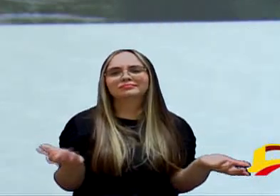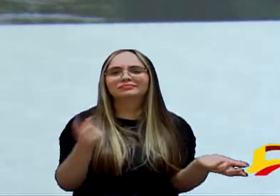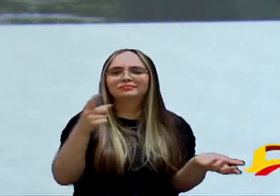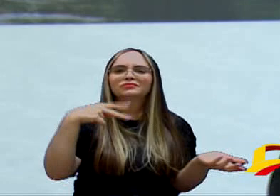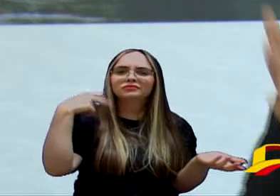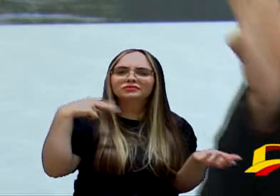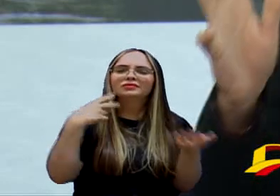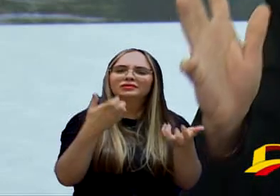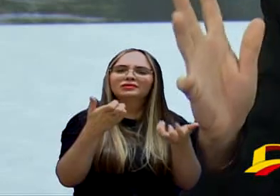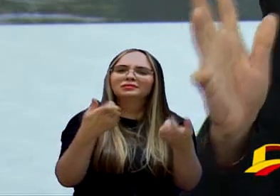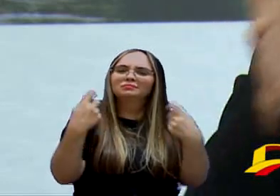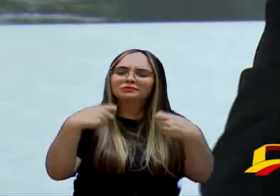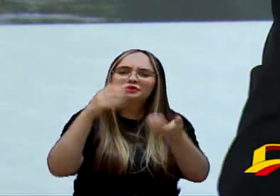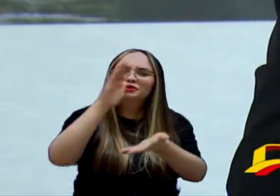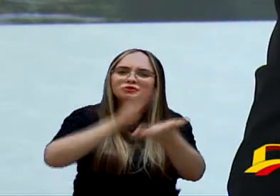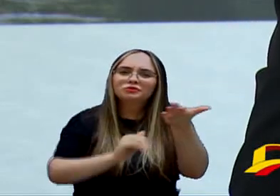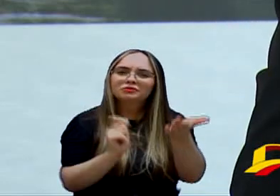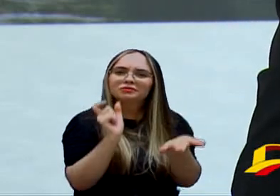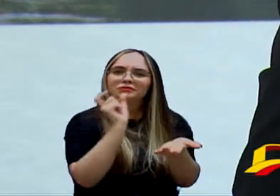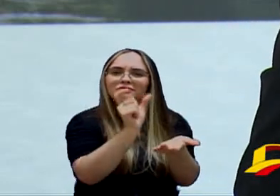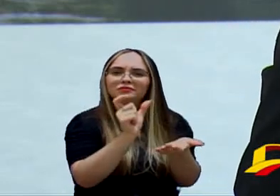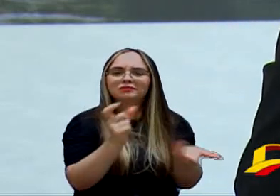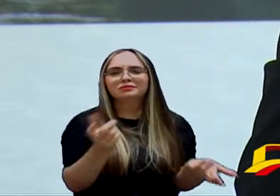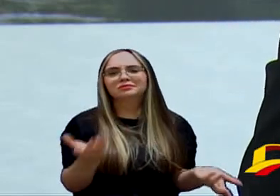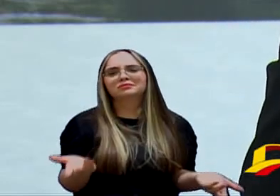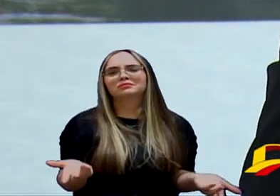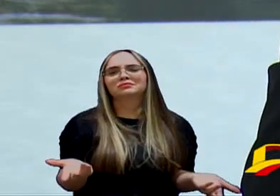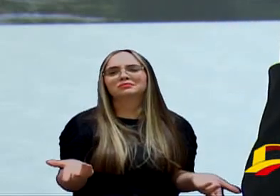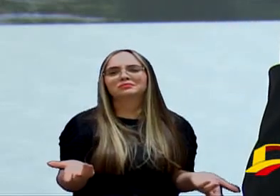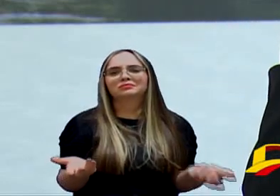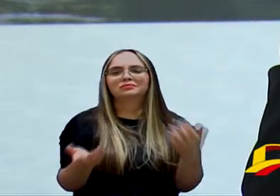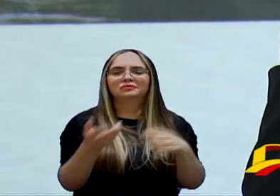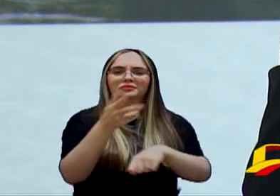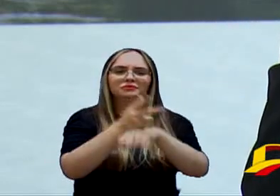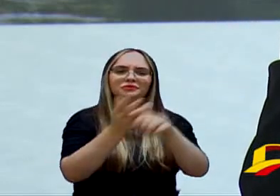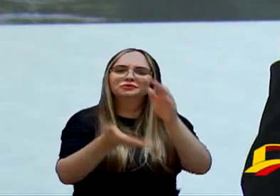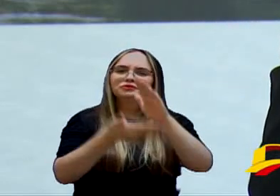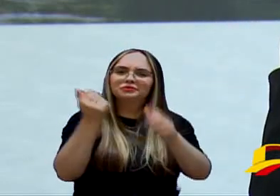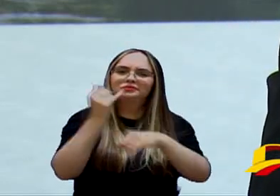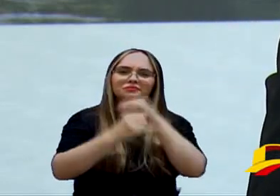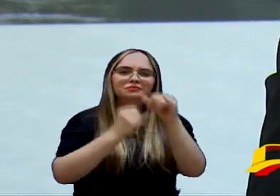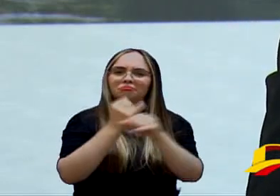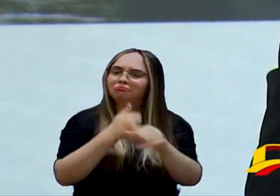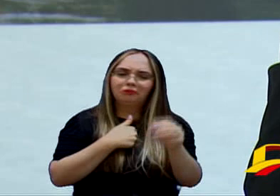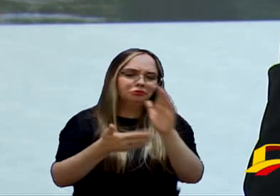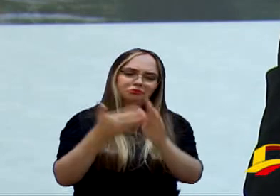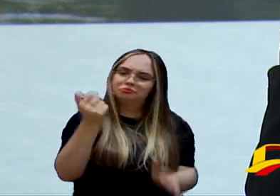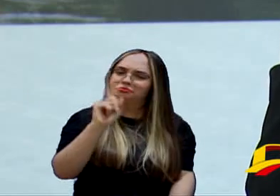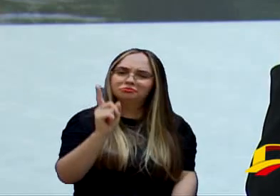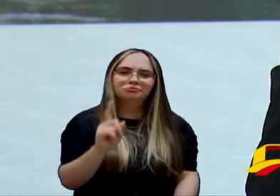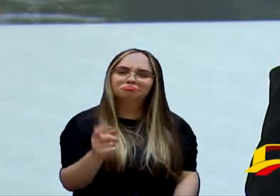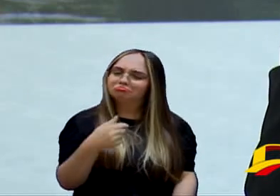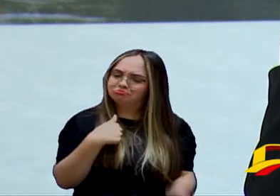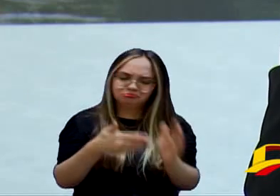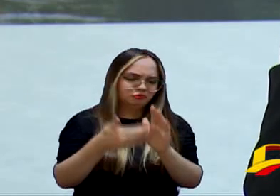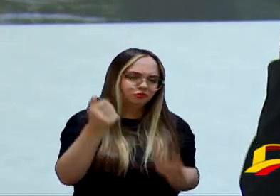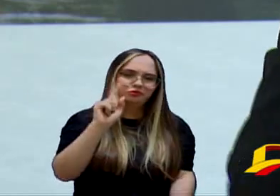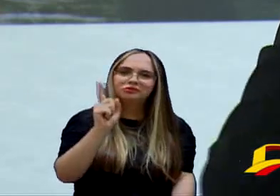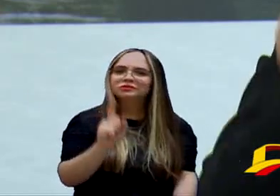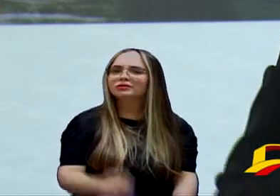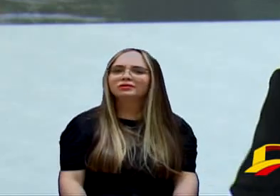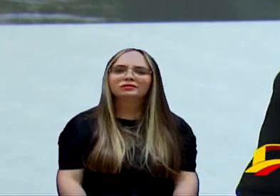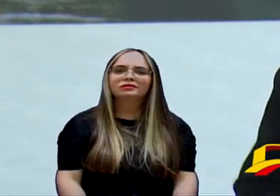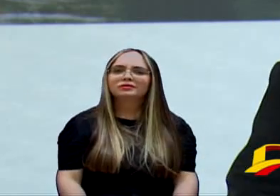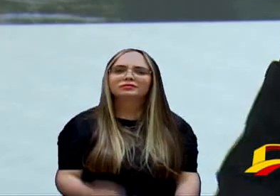queria que a gente tirasse a nossa postagem nosso vídeo da internet não tiramos não vamos tirar Vereador